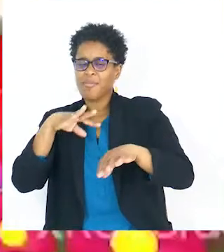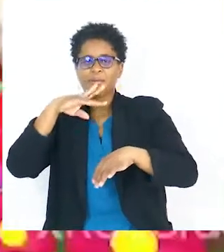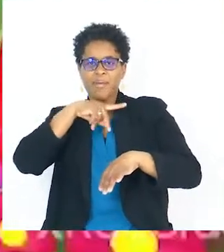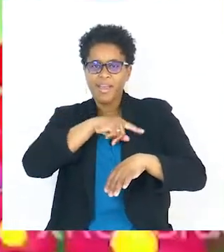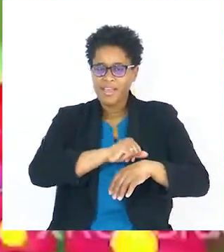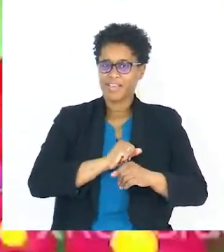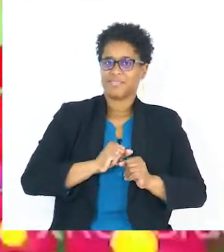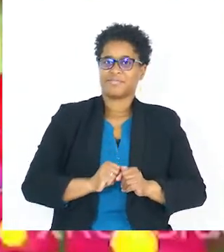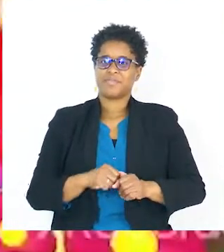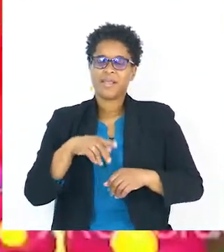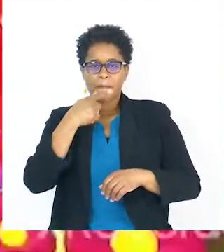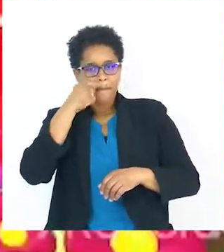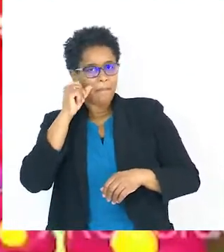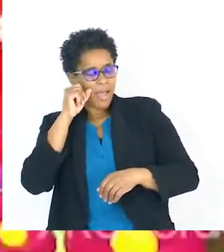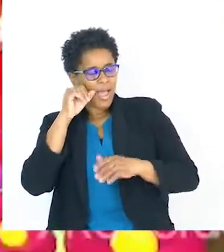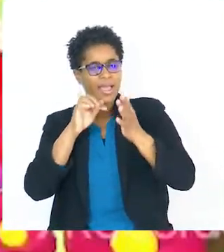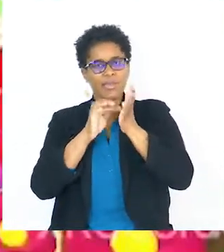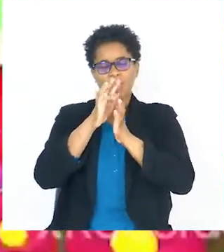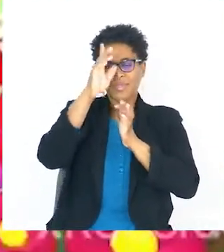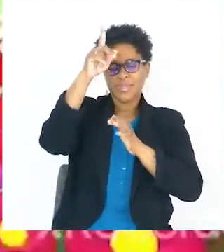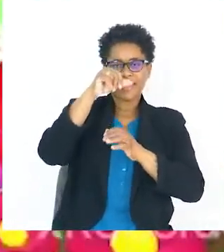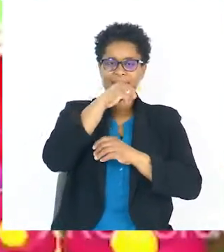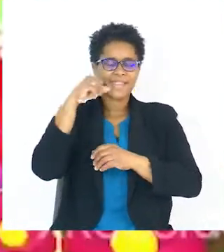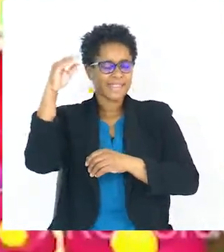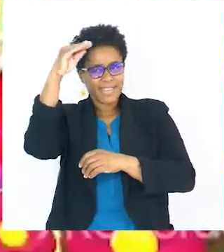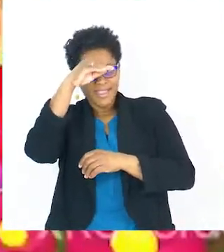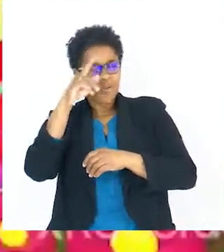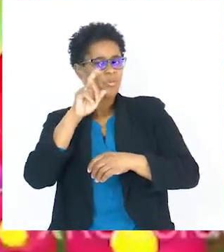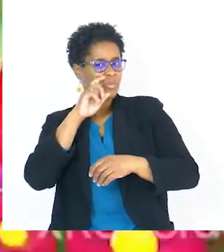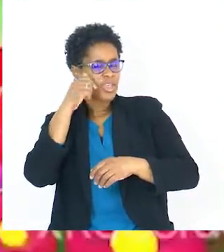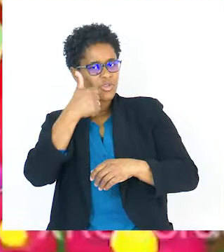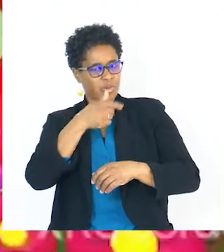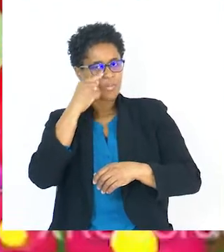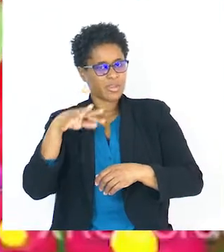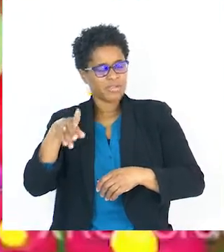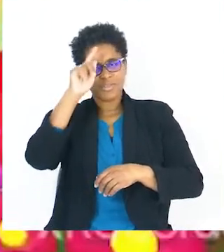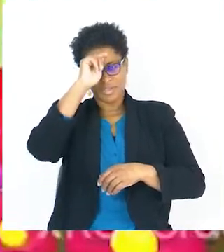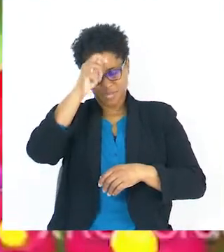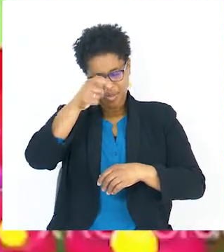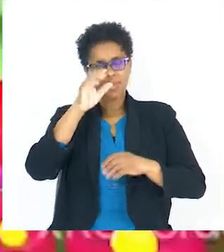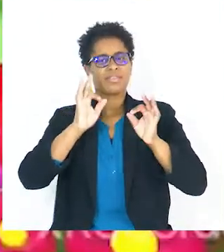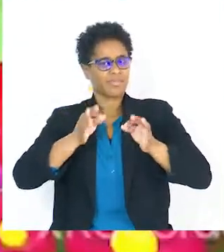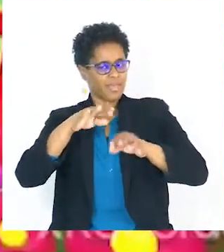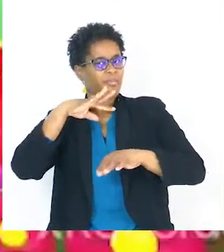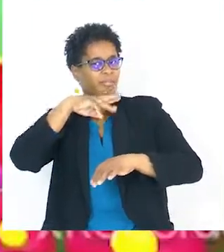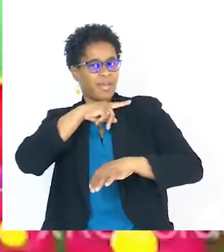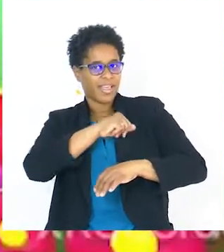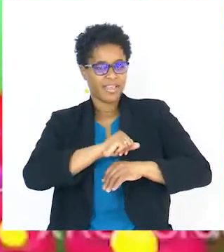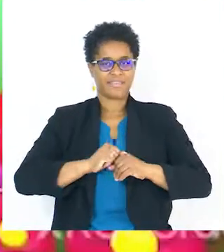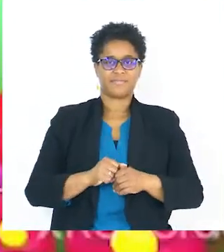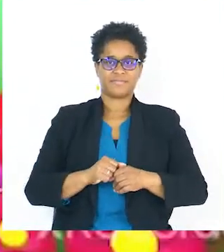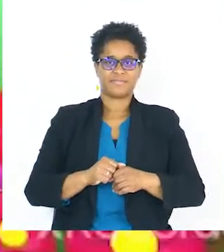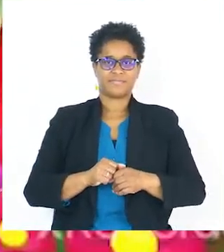a mamãezinha. Papai do céu protege o bom menino que obedece sempre, sempre a